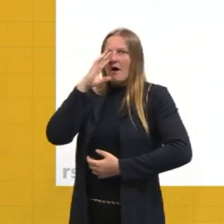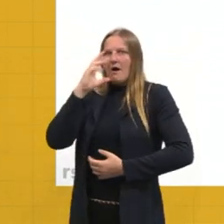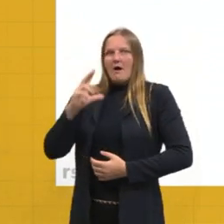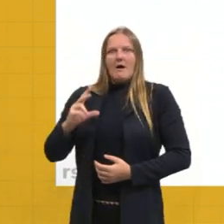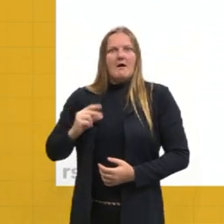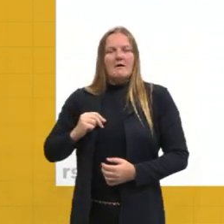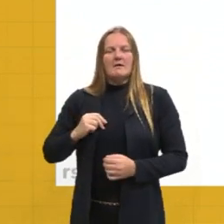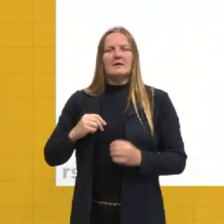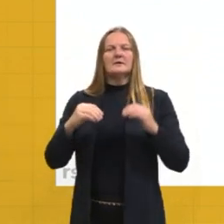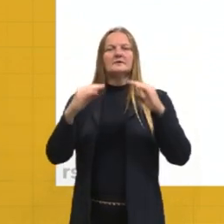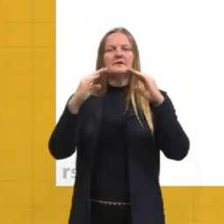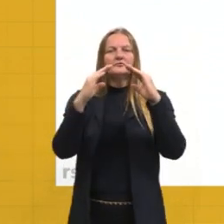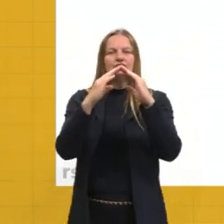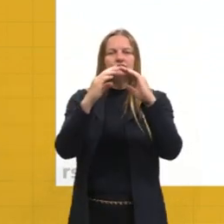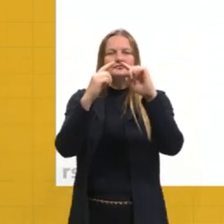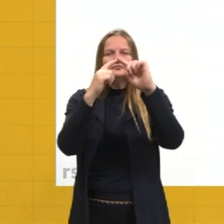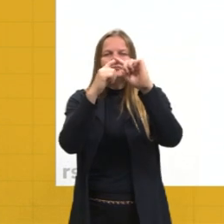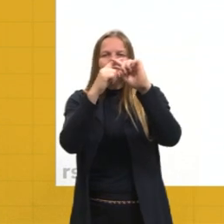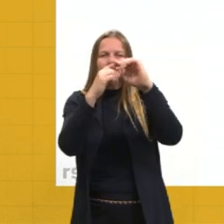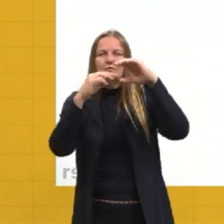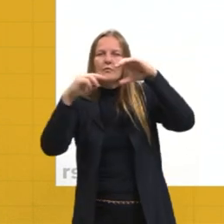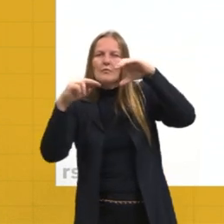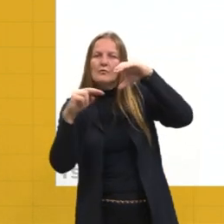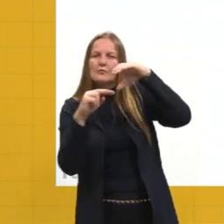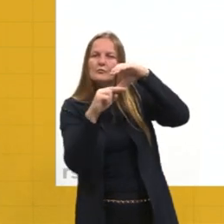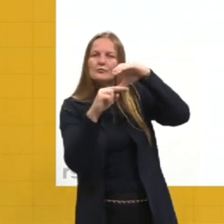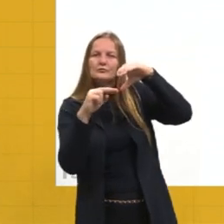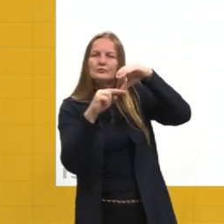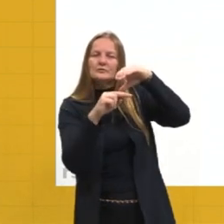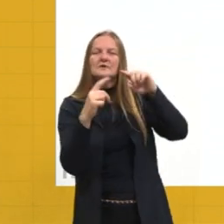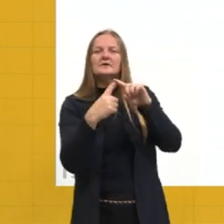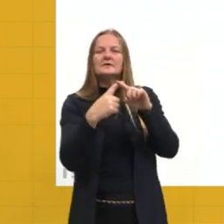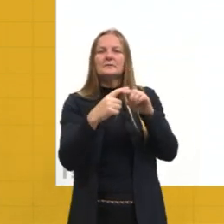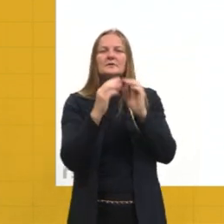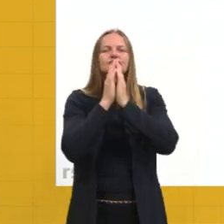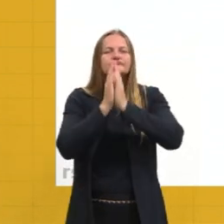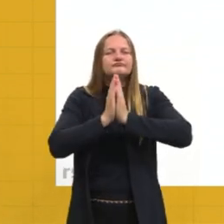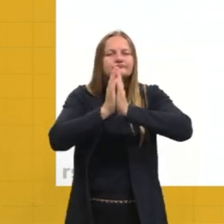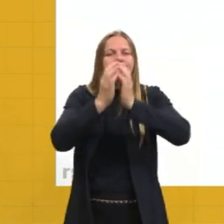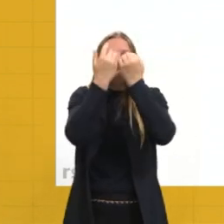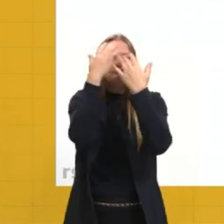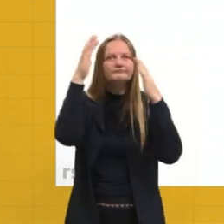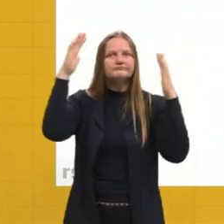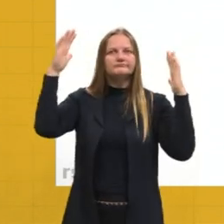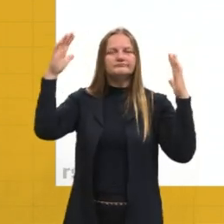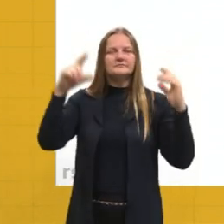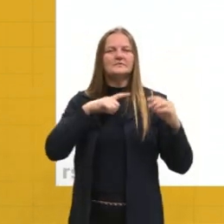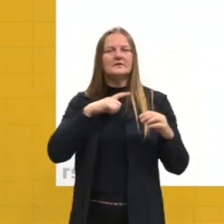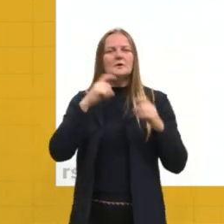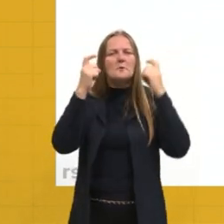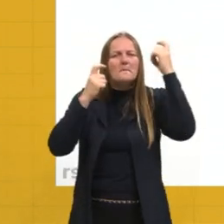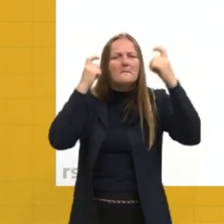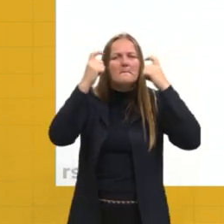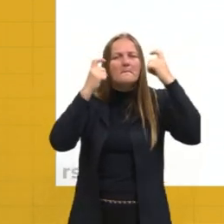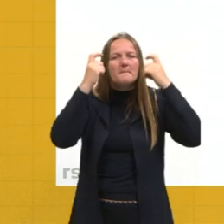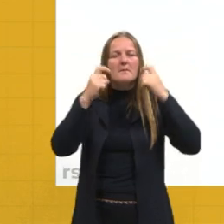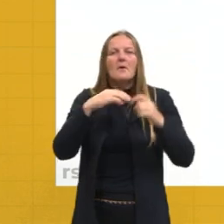baseado em tempos né e funerária ou seja louvor na e tem essa preocupação